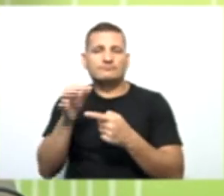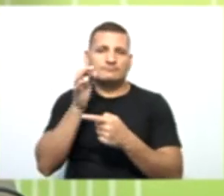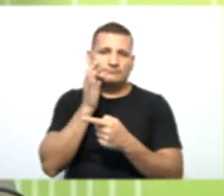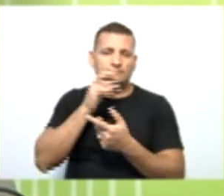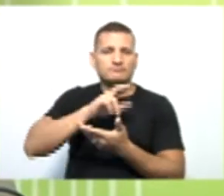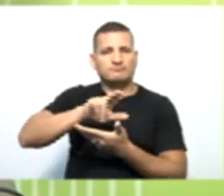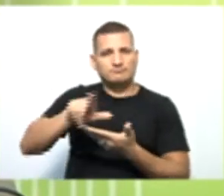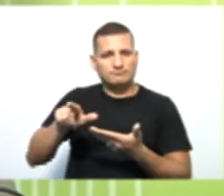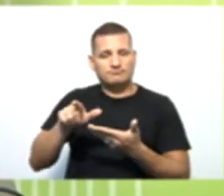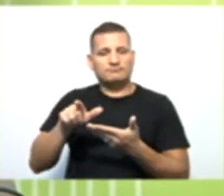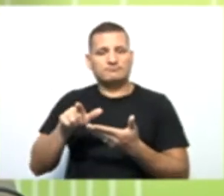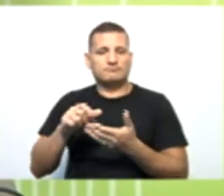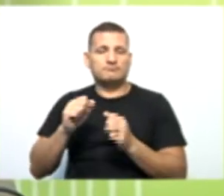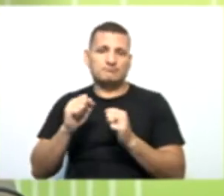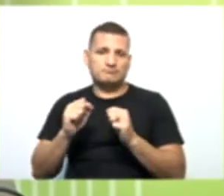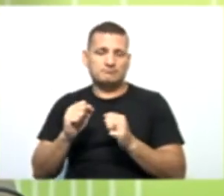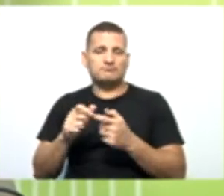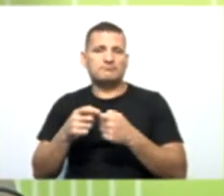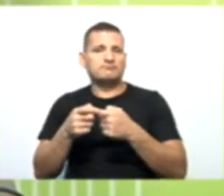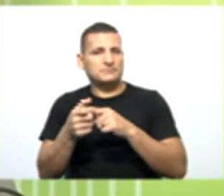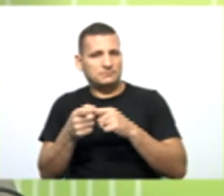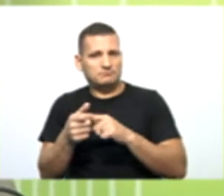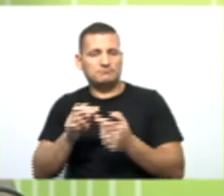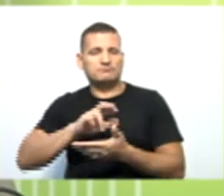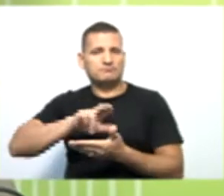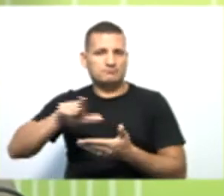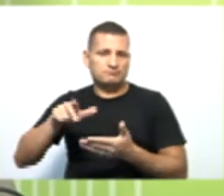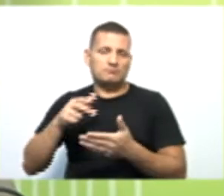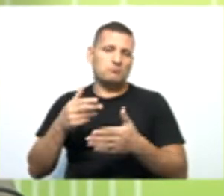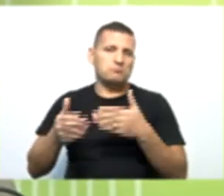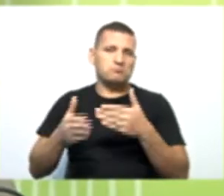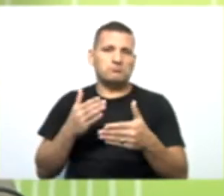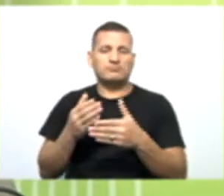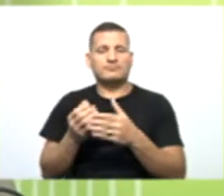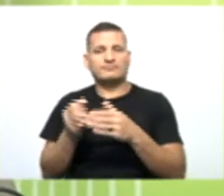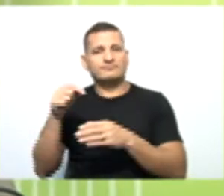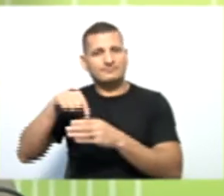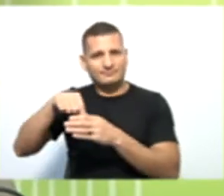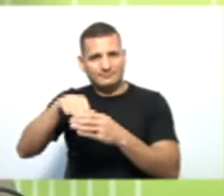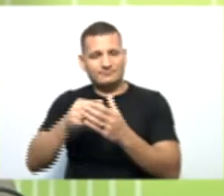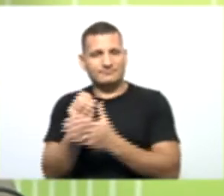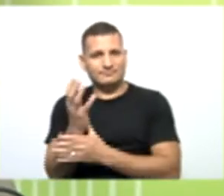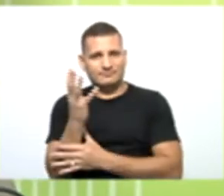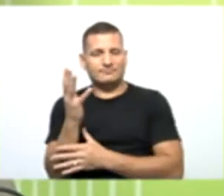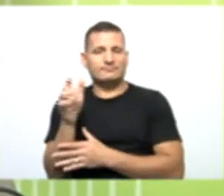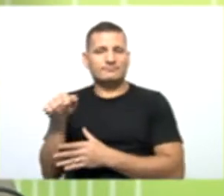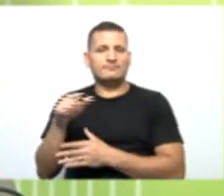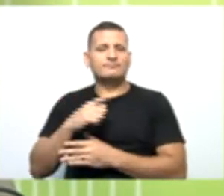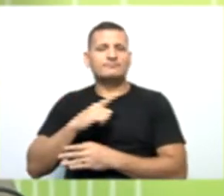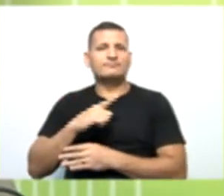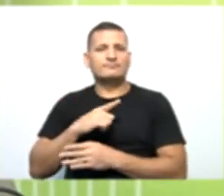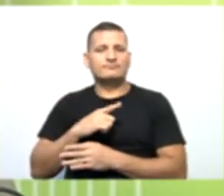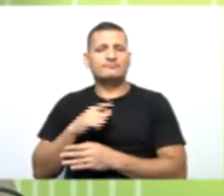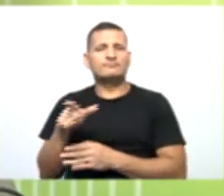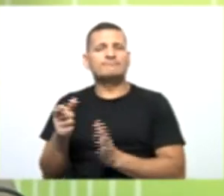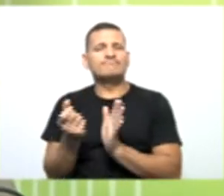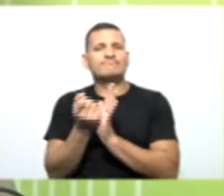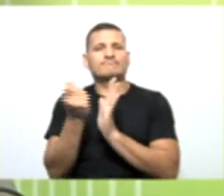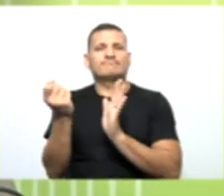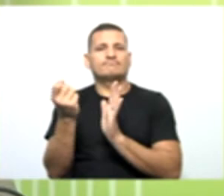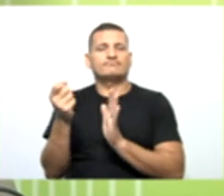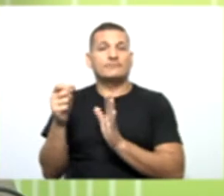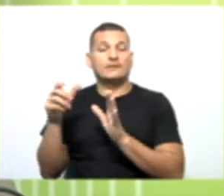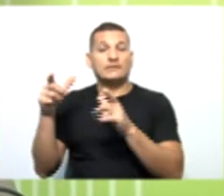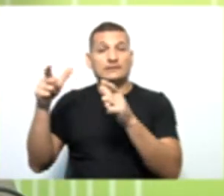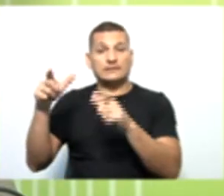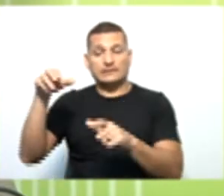pode ser o milho, enfim, qualquer produção que seja muito marcante